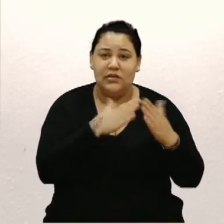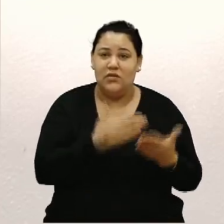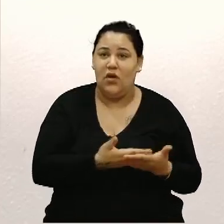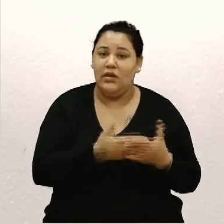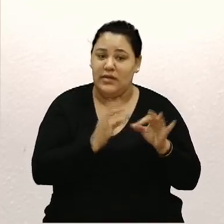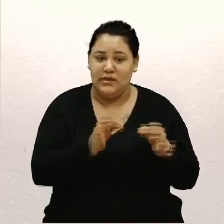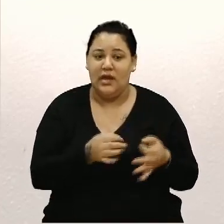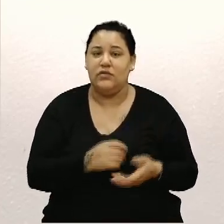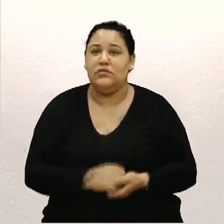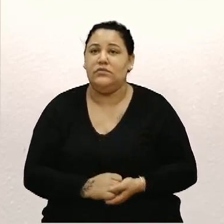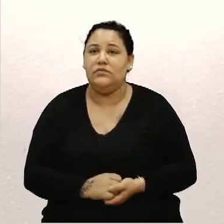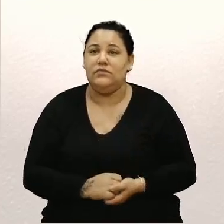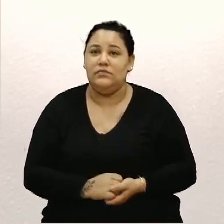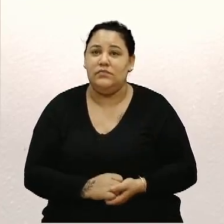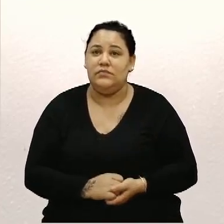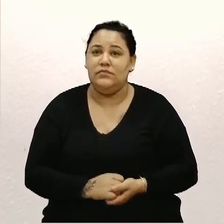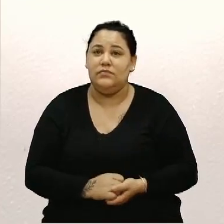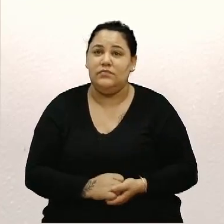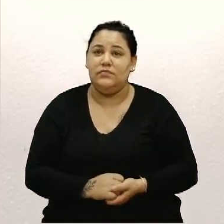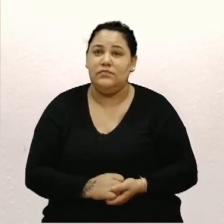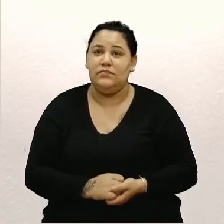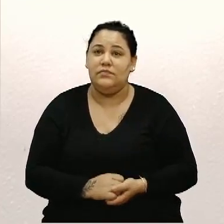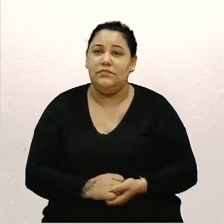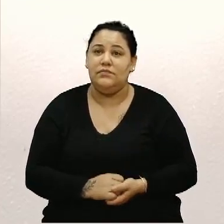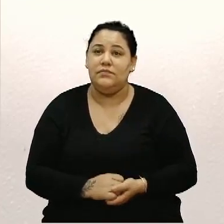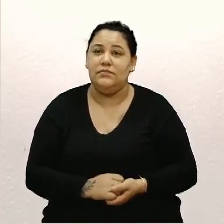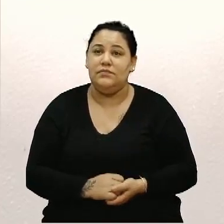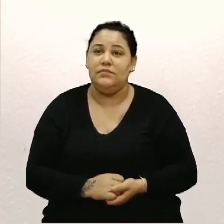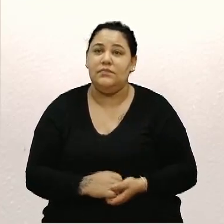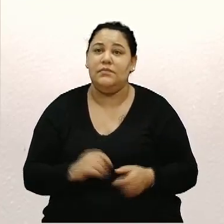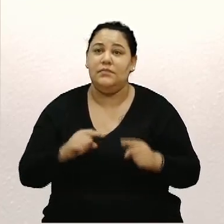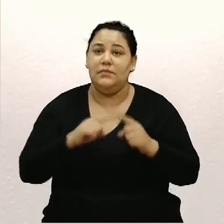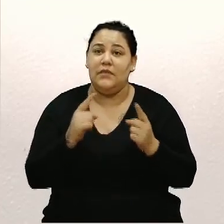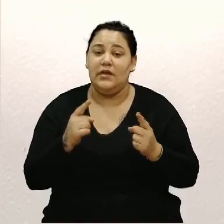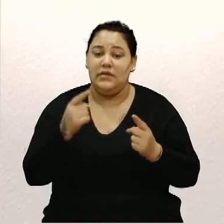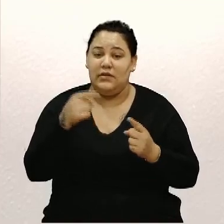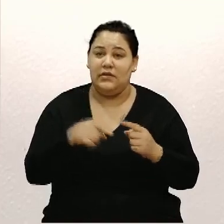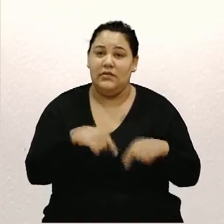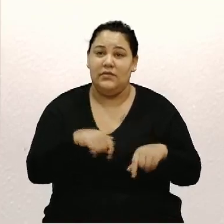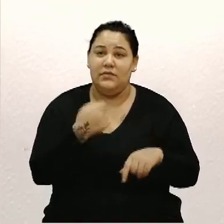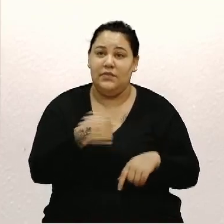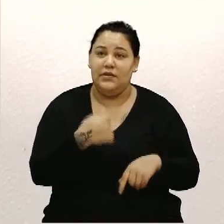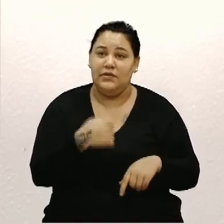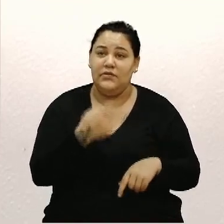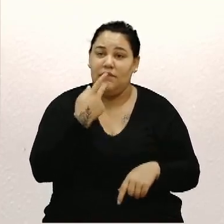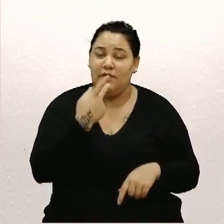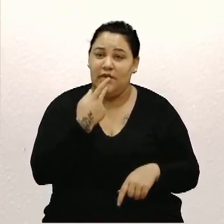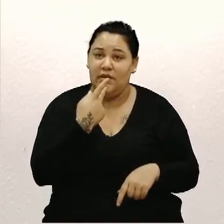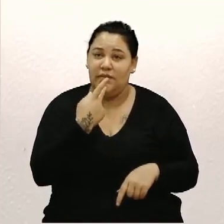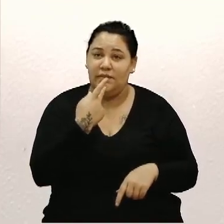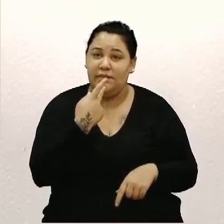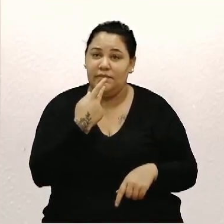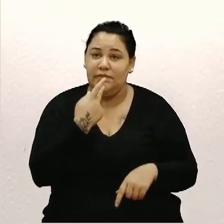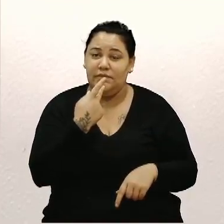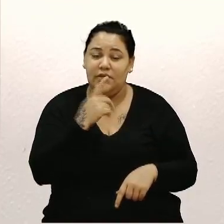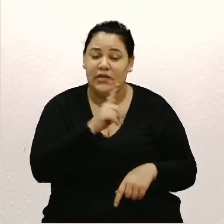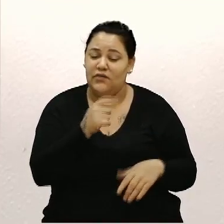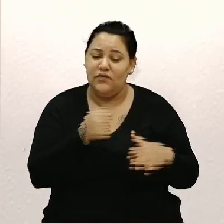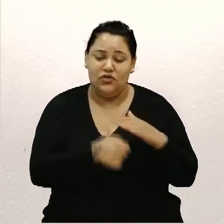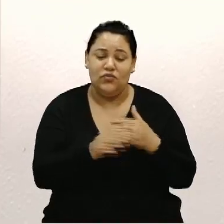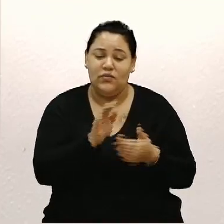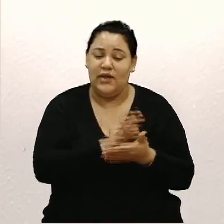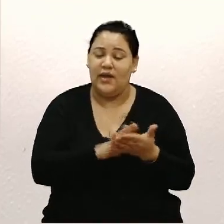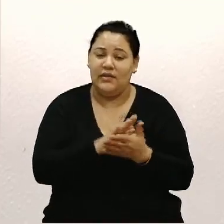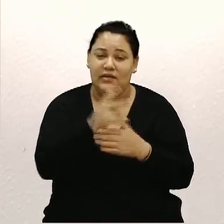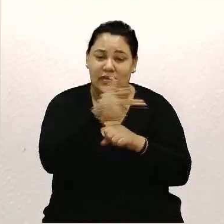corretíssimo. Só que também eu tenho que aqui puxar a orelha que não foi investido em câmaras de vigilância.